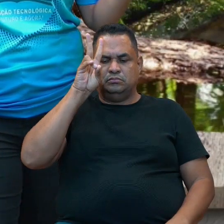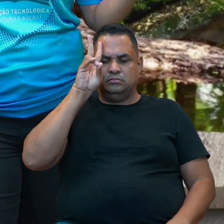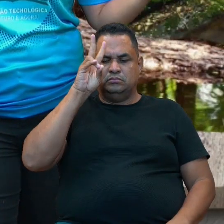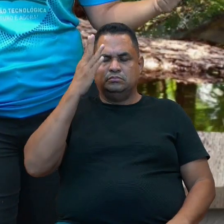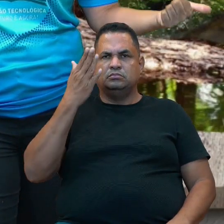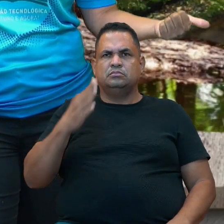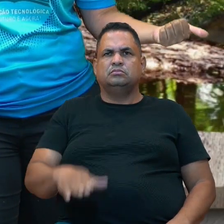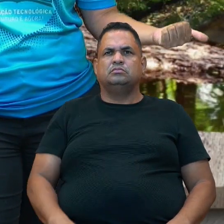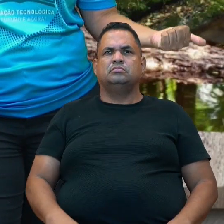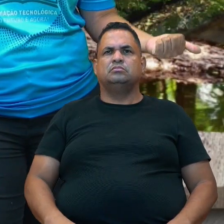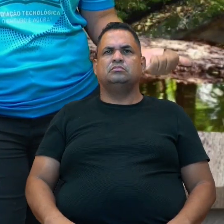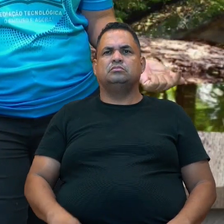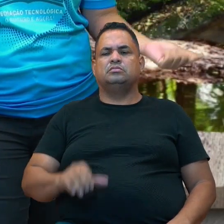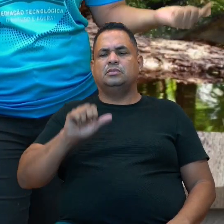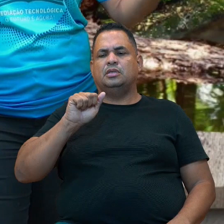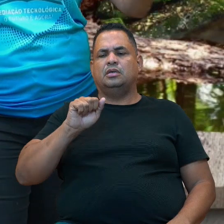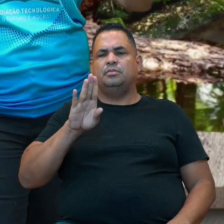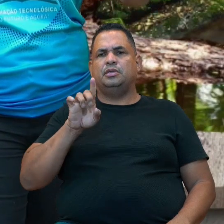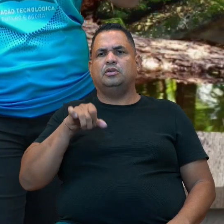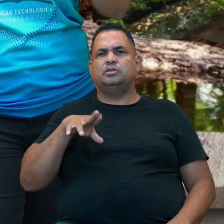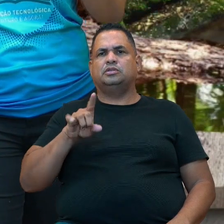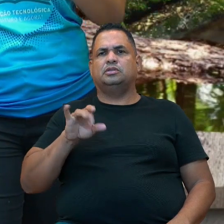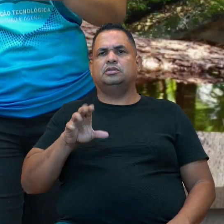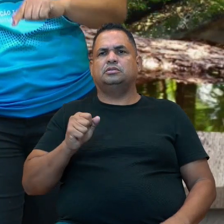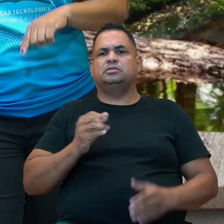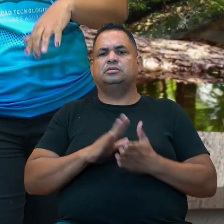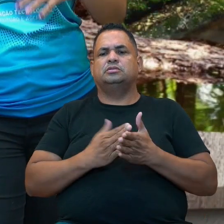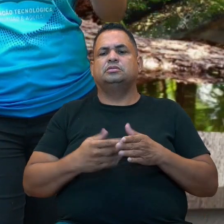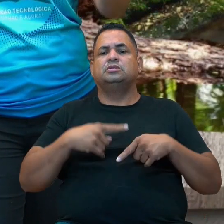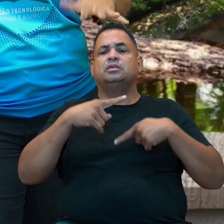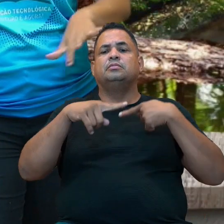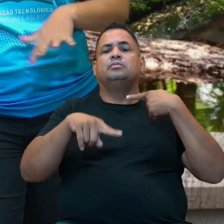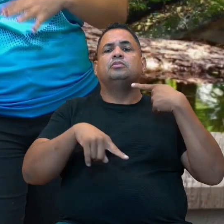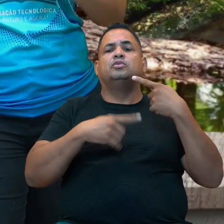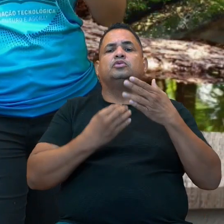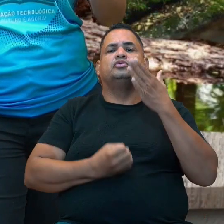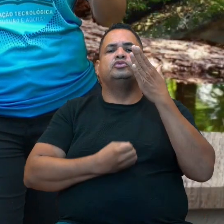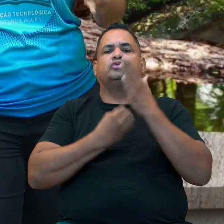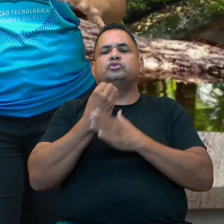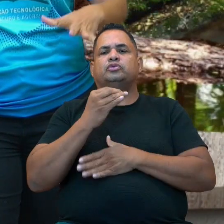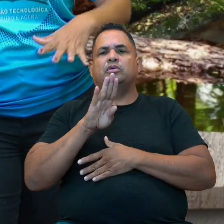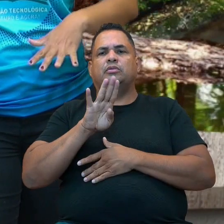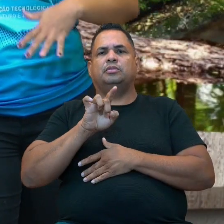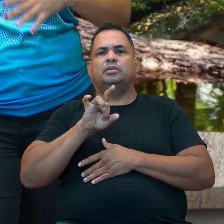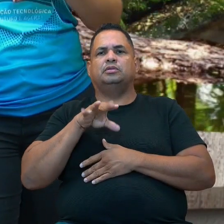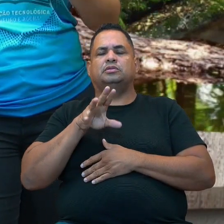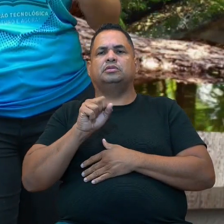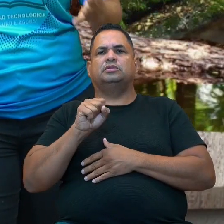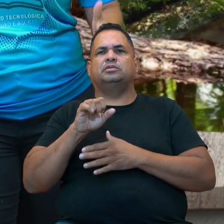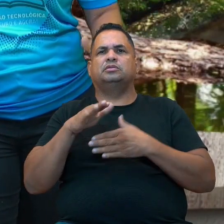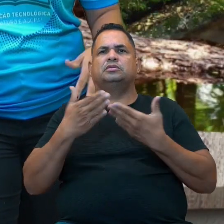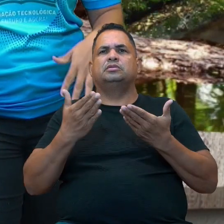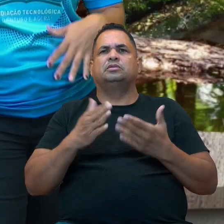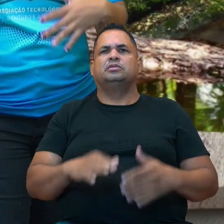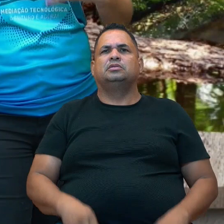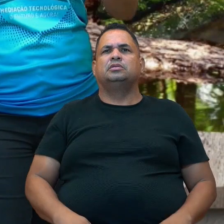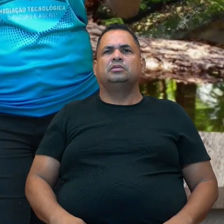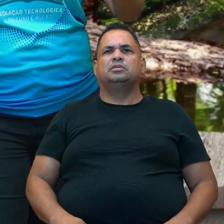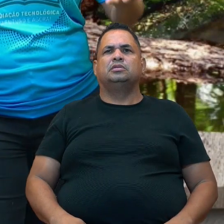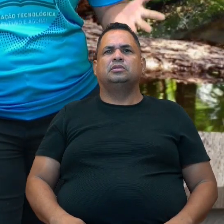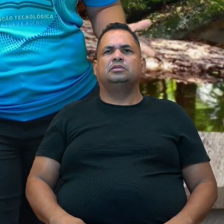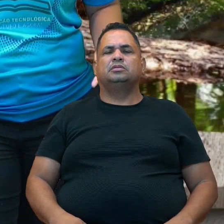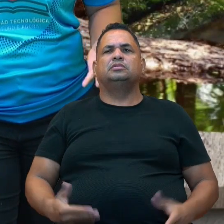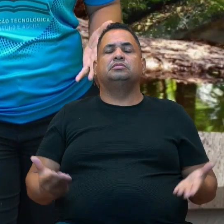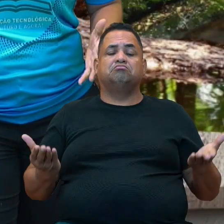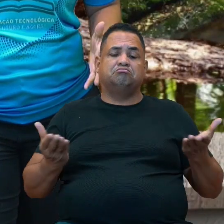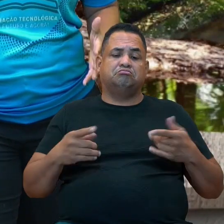pela abiogênese, chegamos à biogênese a partir do Francisco Redi, né, do Spallanzani,